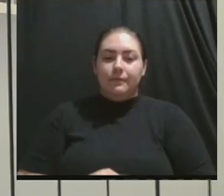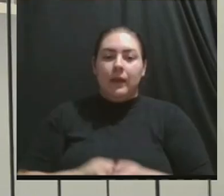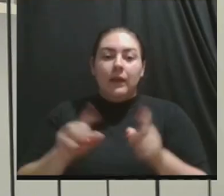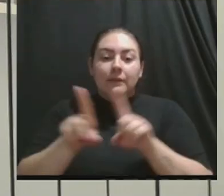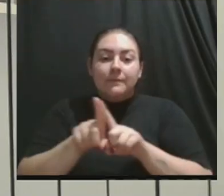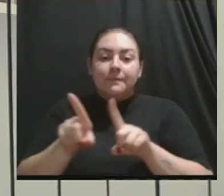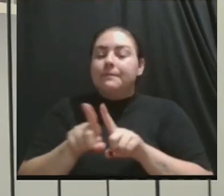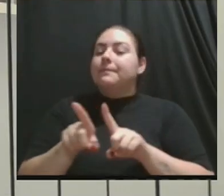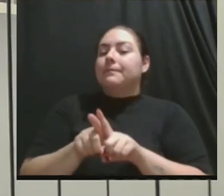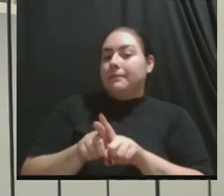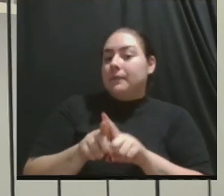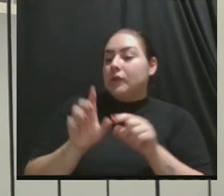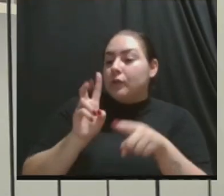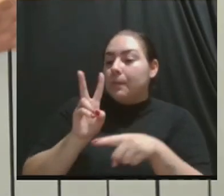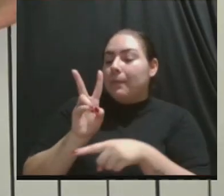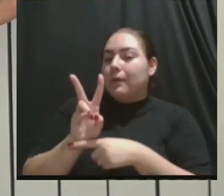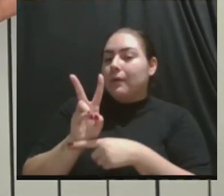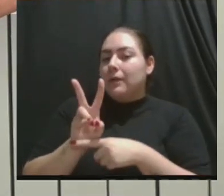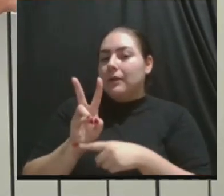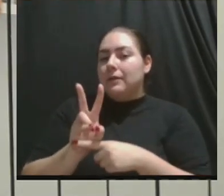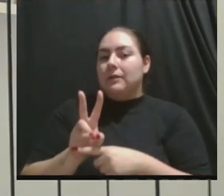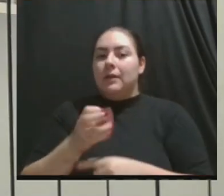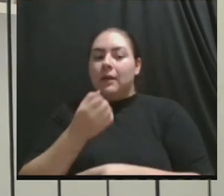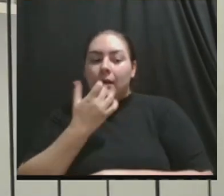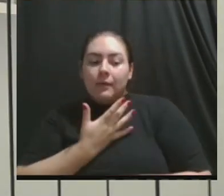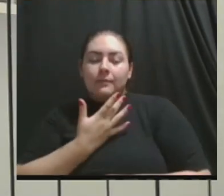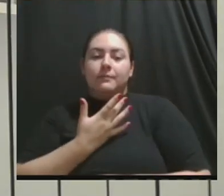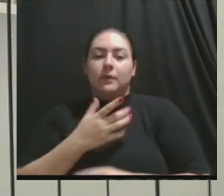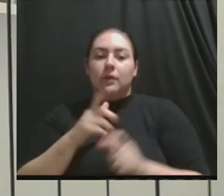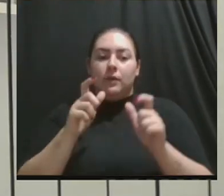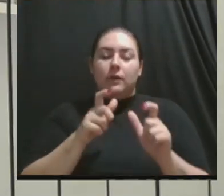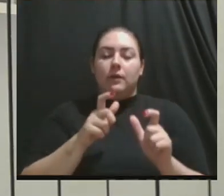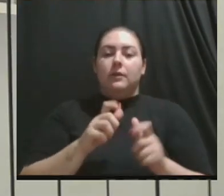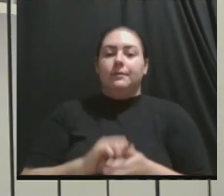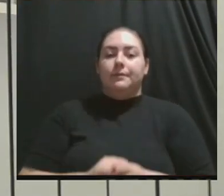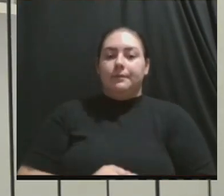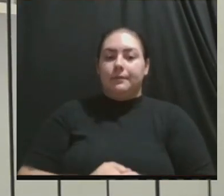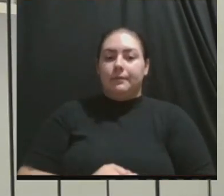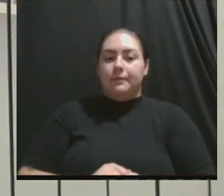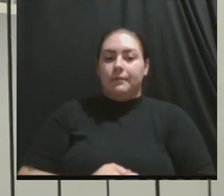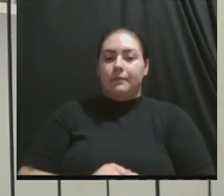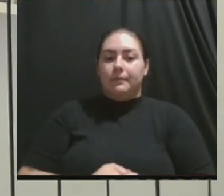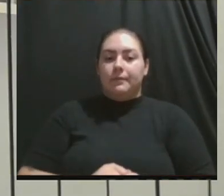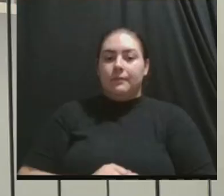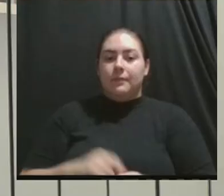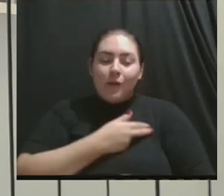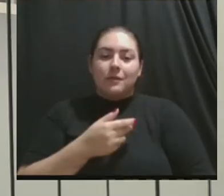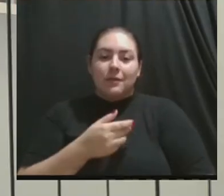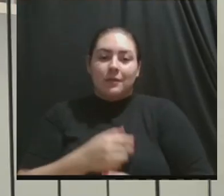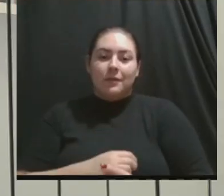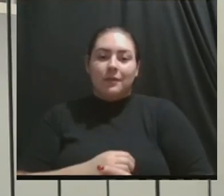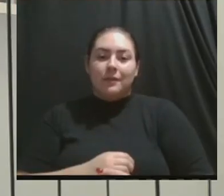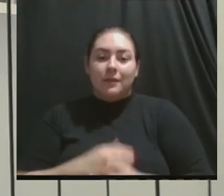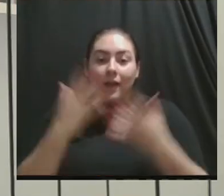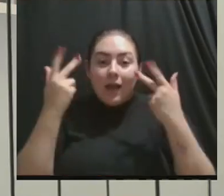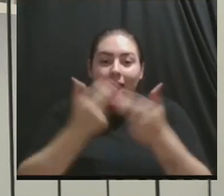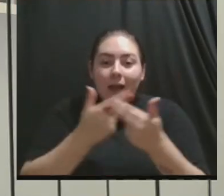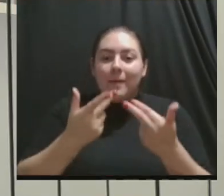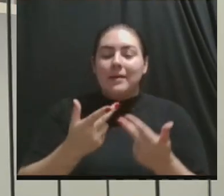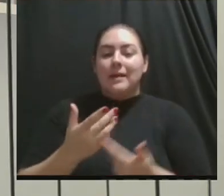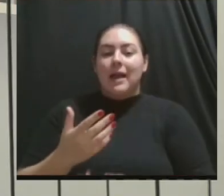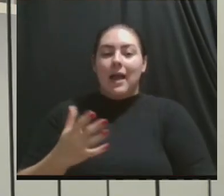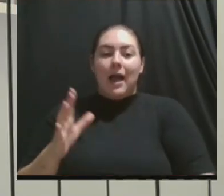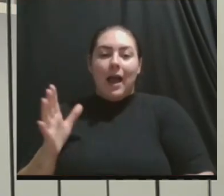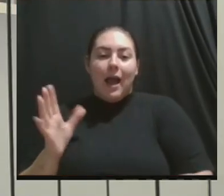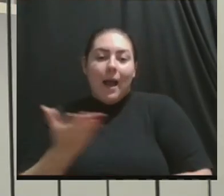Proteção e Bem-Estar Animal. Os nossos amigos estão totalmente saudáveis e vacinados,